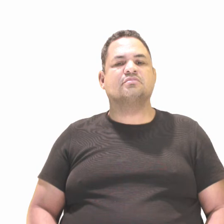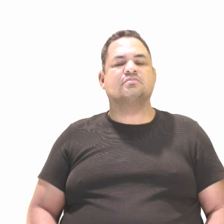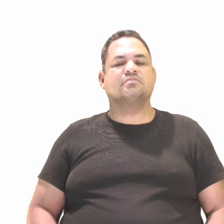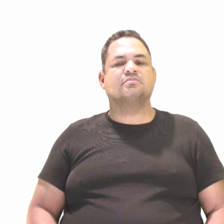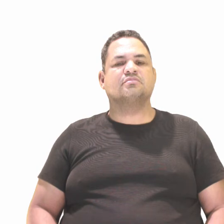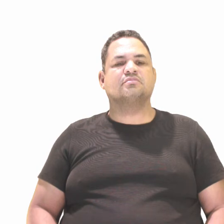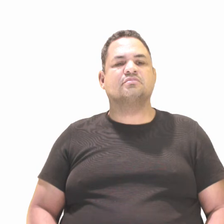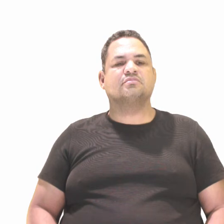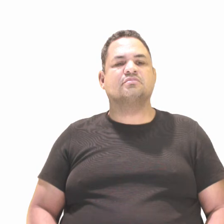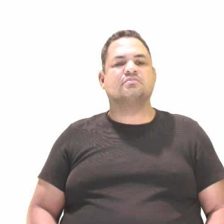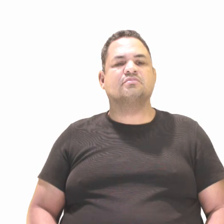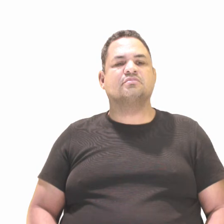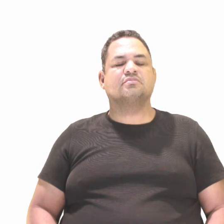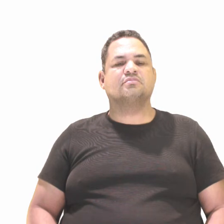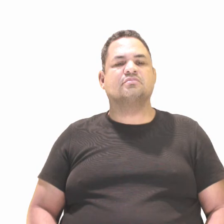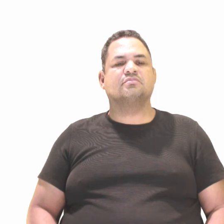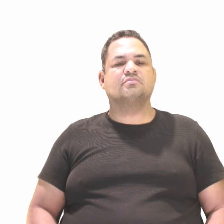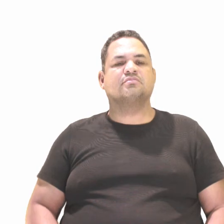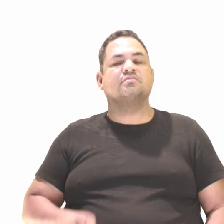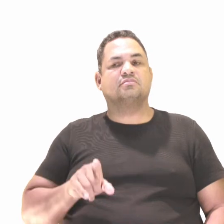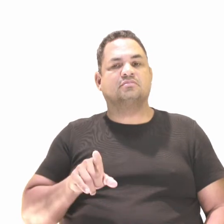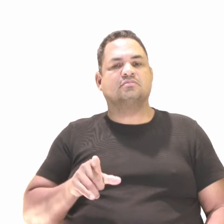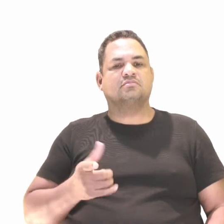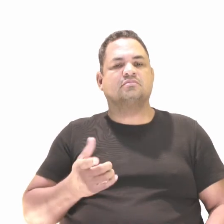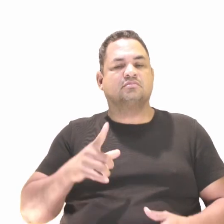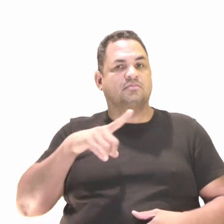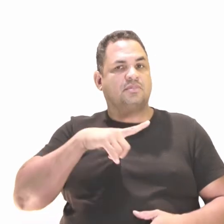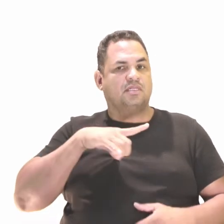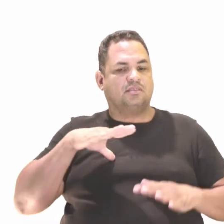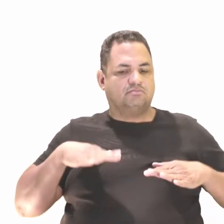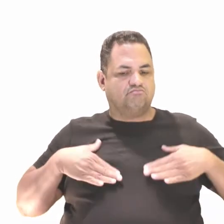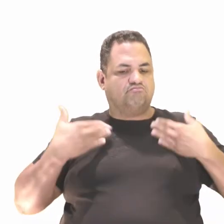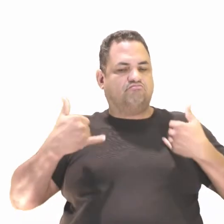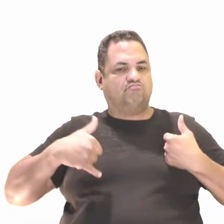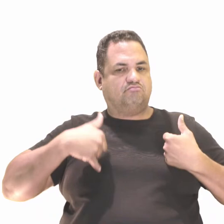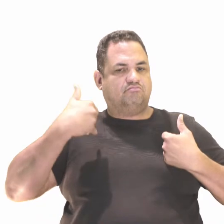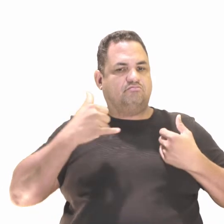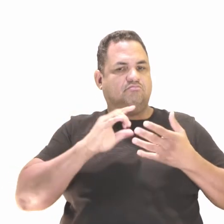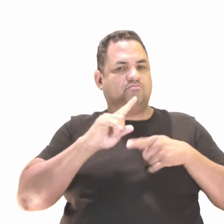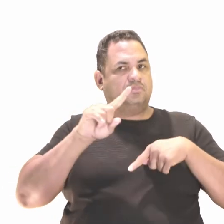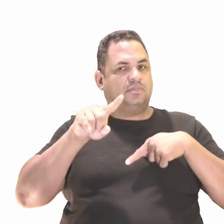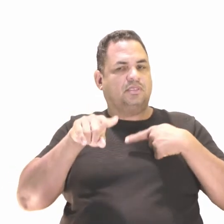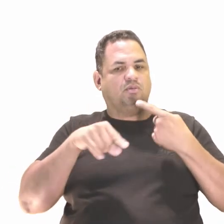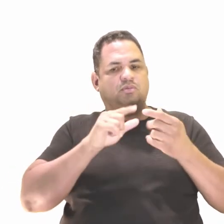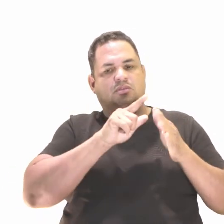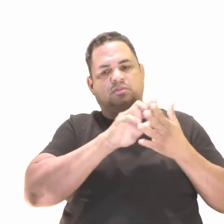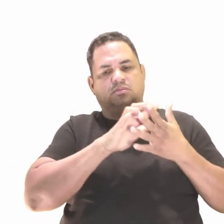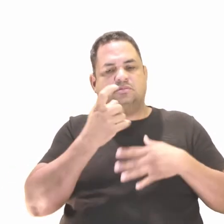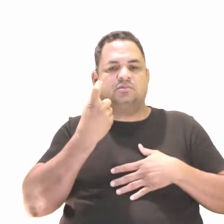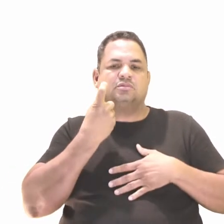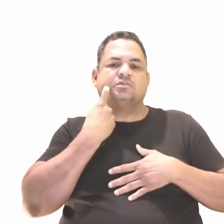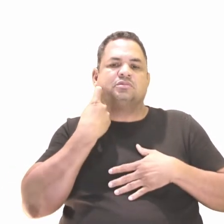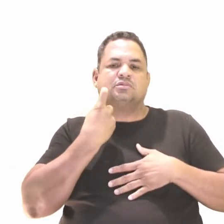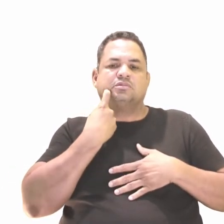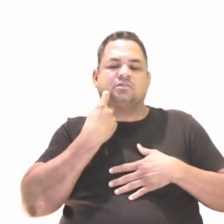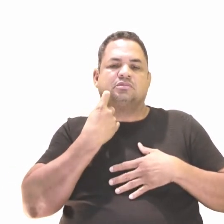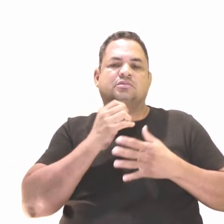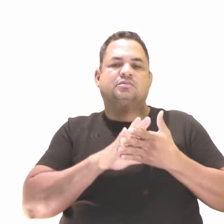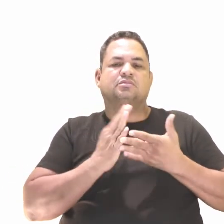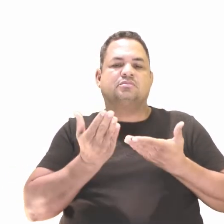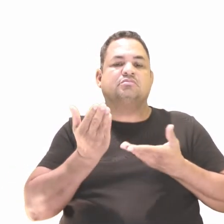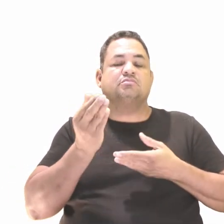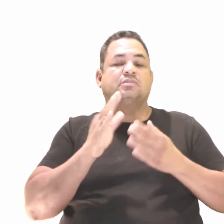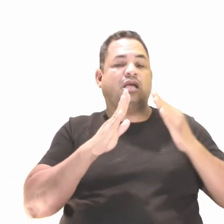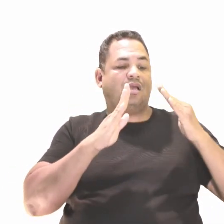at my house. Ou seja, eu vou ter aí um aniversário, uma festa de aniversário na próxima sexta. Aonde vai ser? Na minha